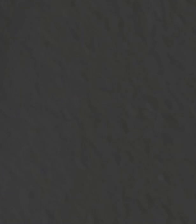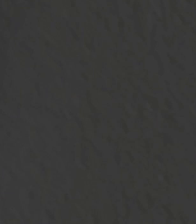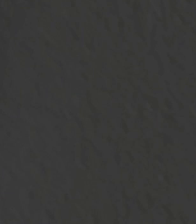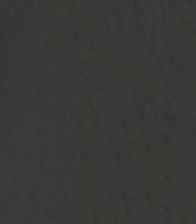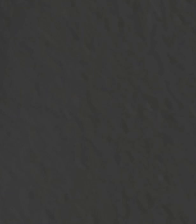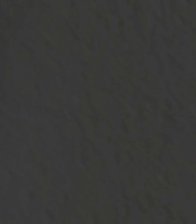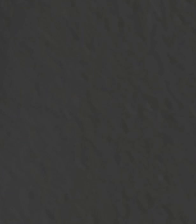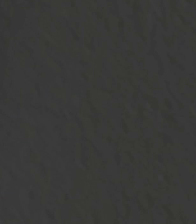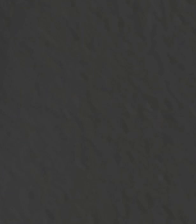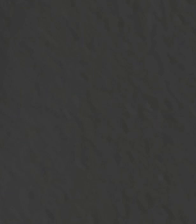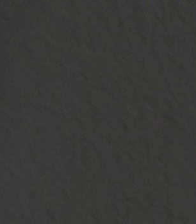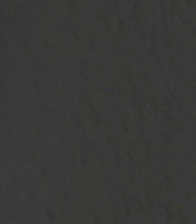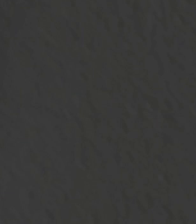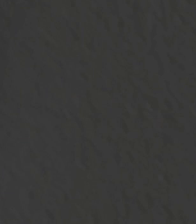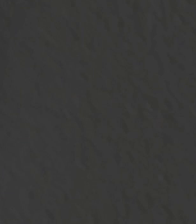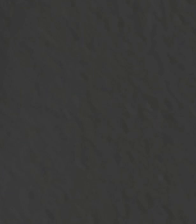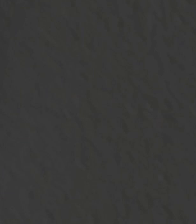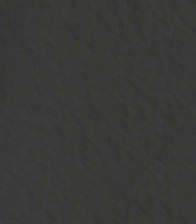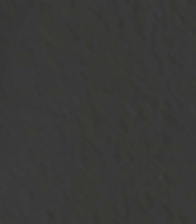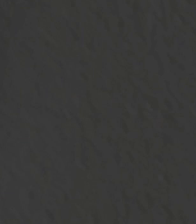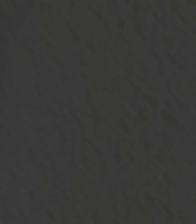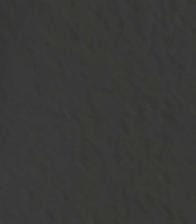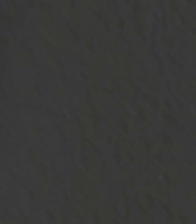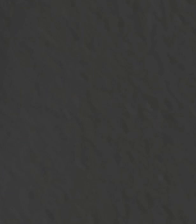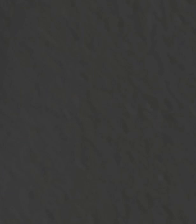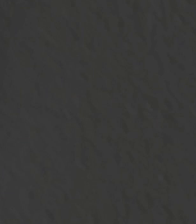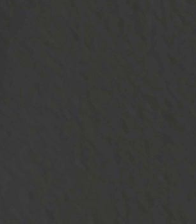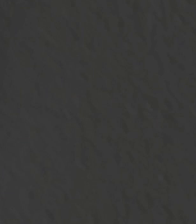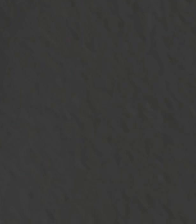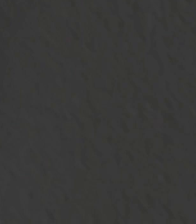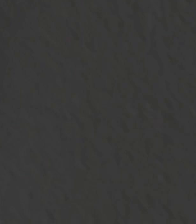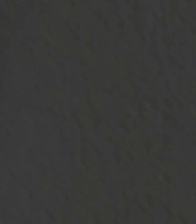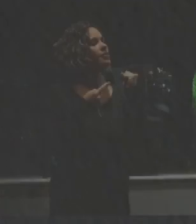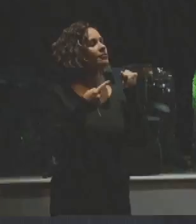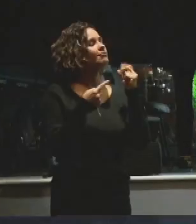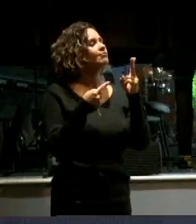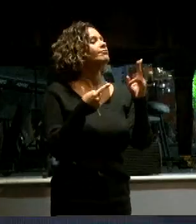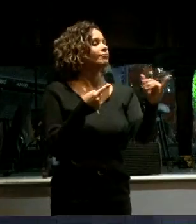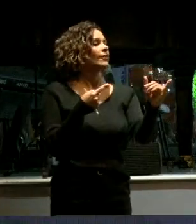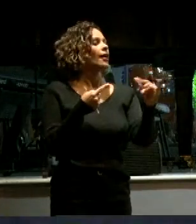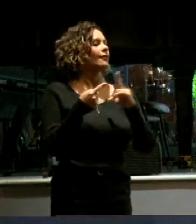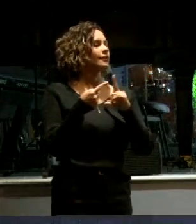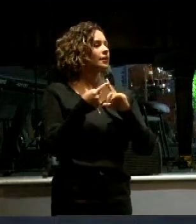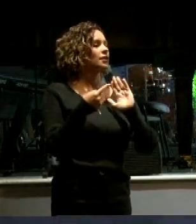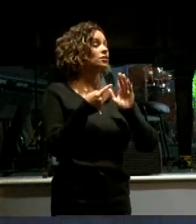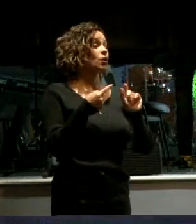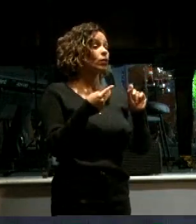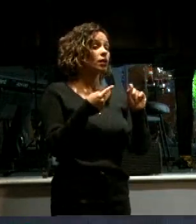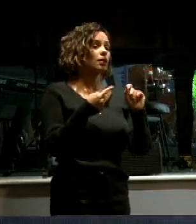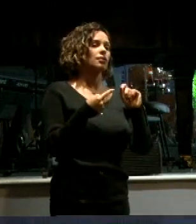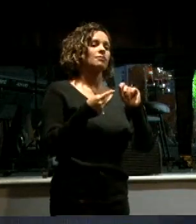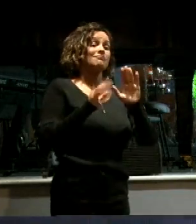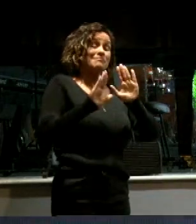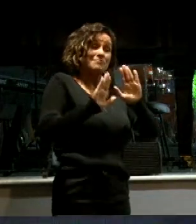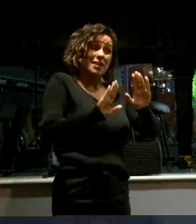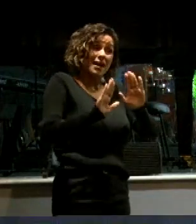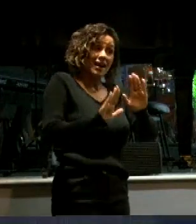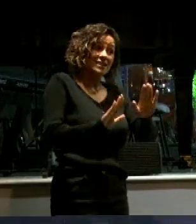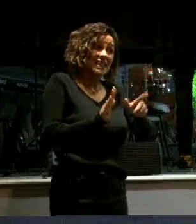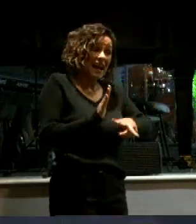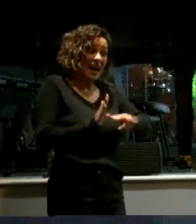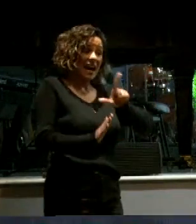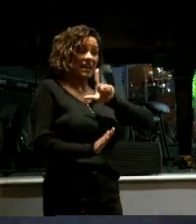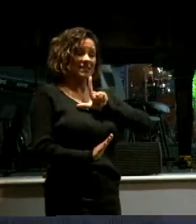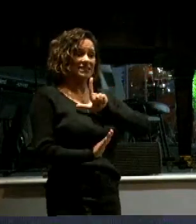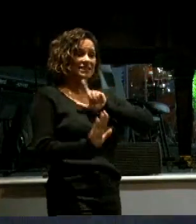grande vitória nos prepara para grandes testes. Diga assim: uma grande vitória nos prepara